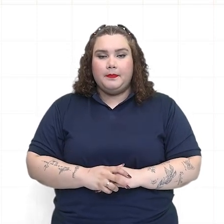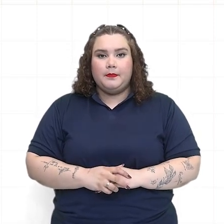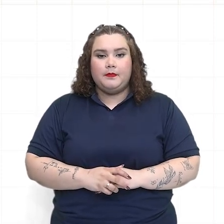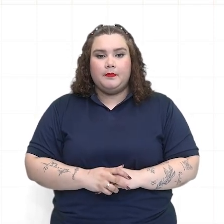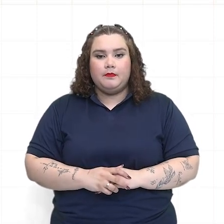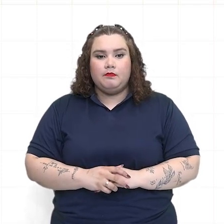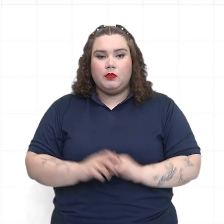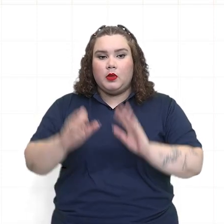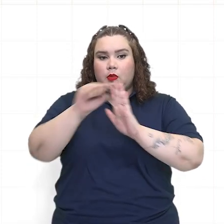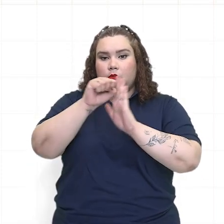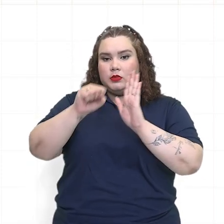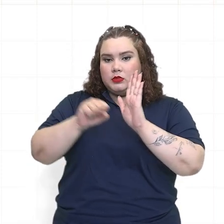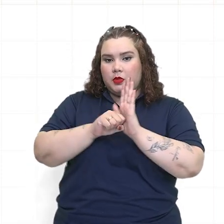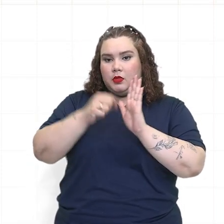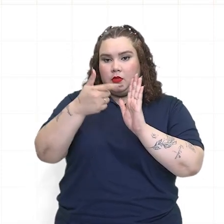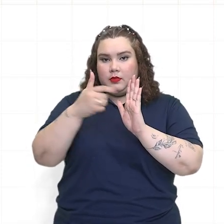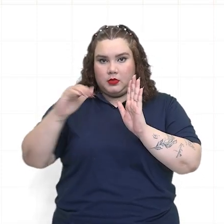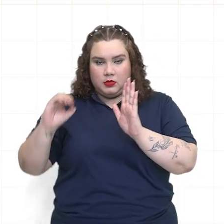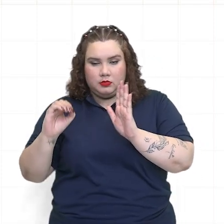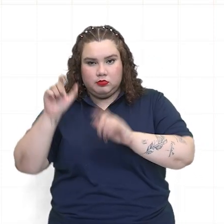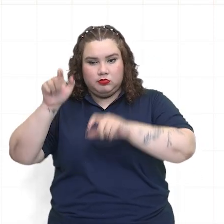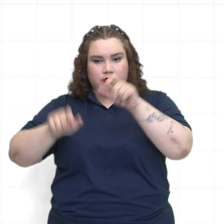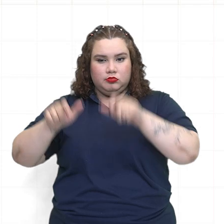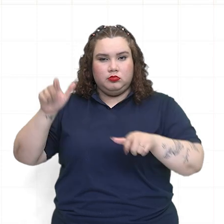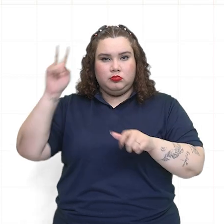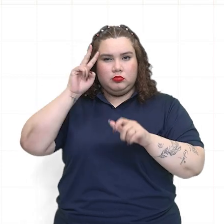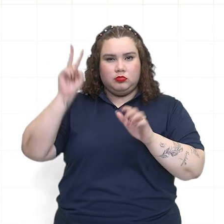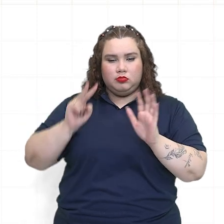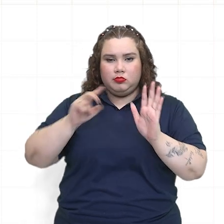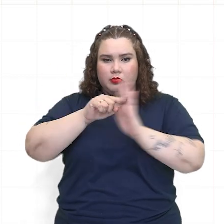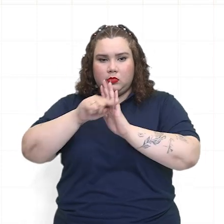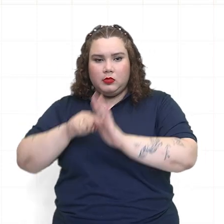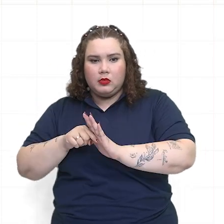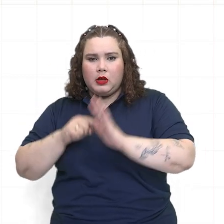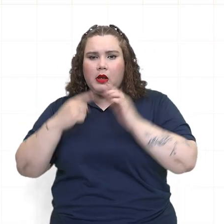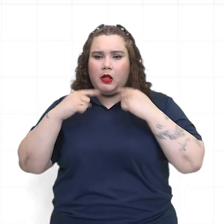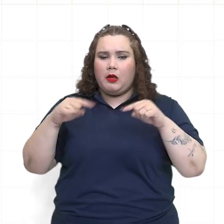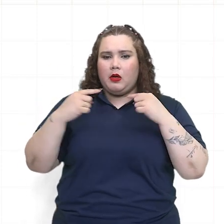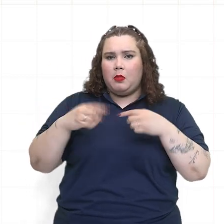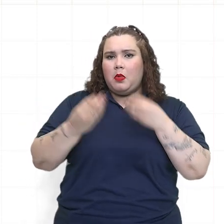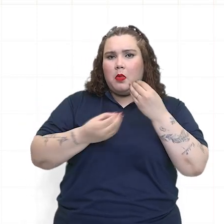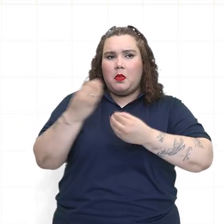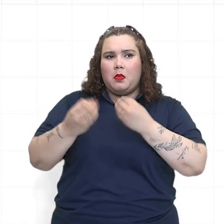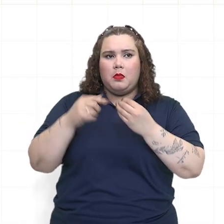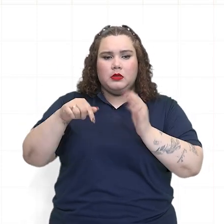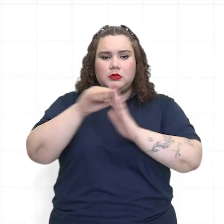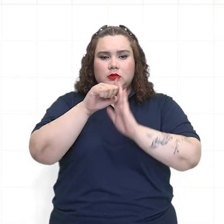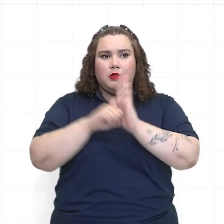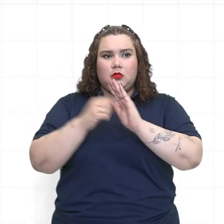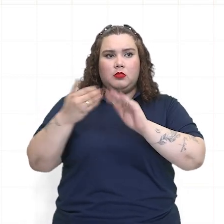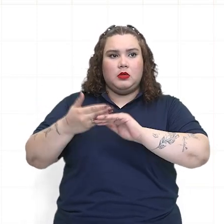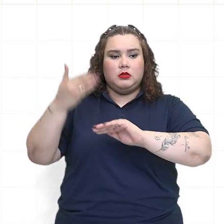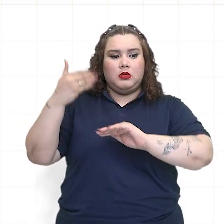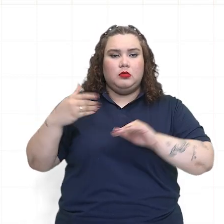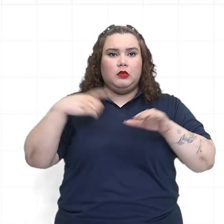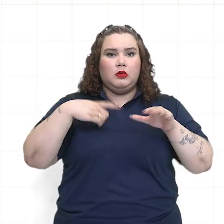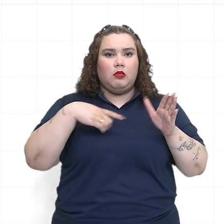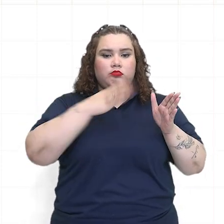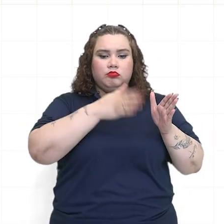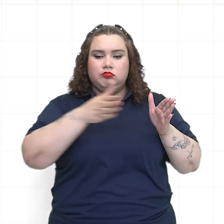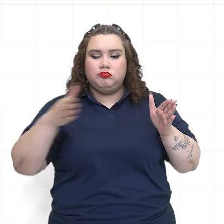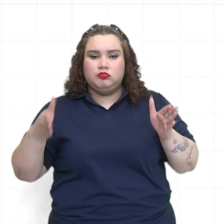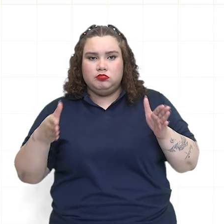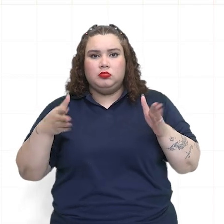No século XX, os historiadores criticaram a divisão feita no século anterior, principalmente por